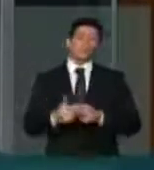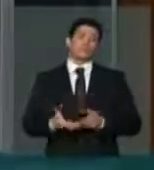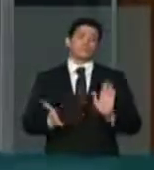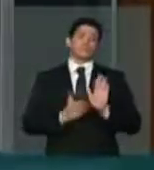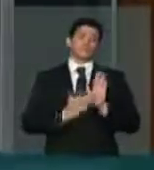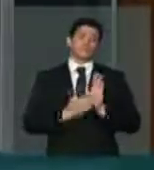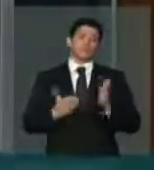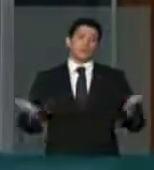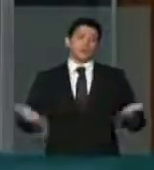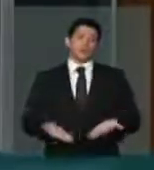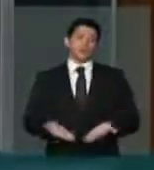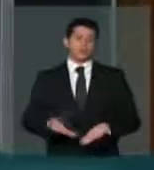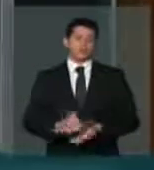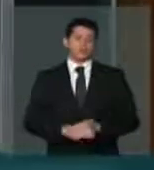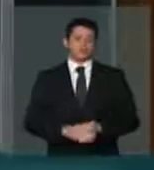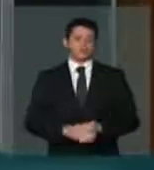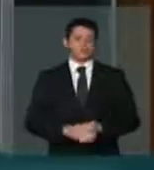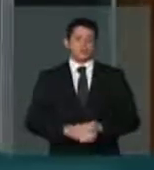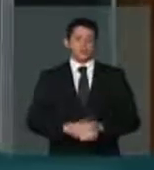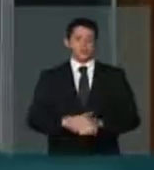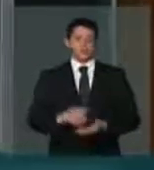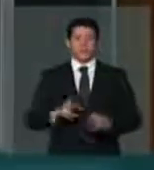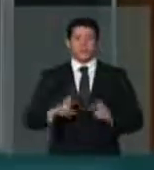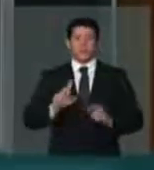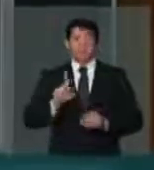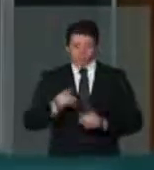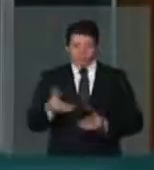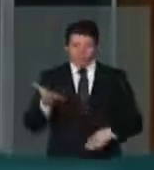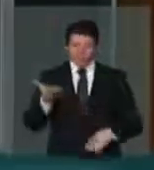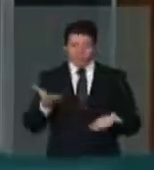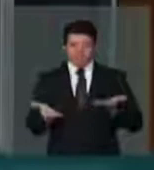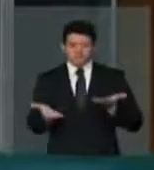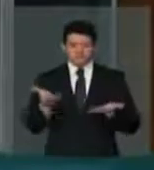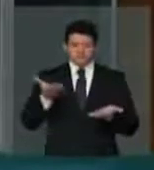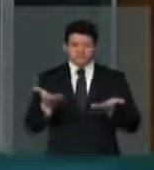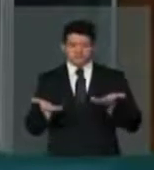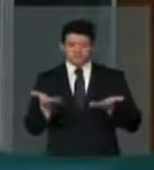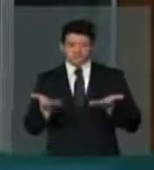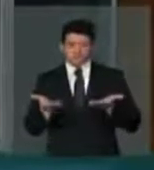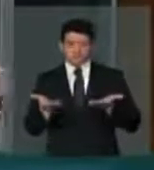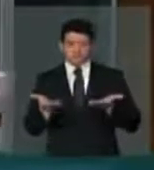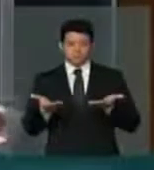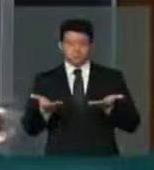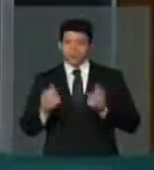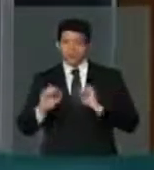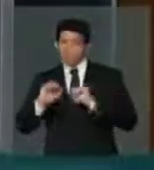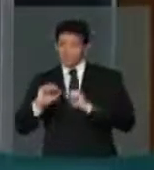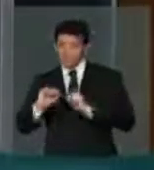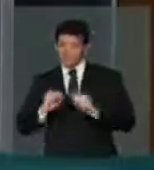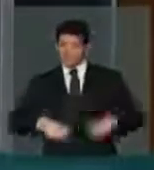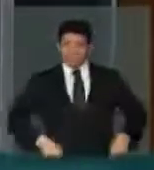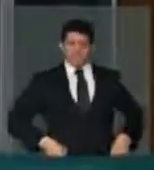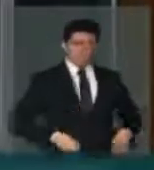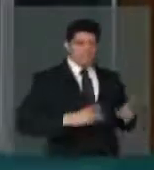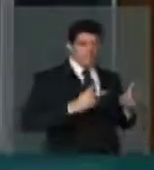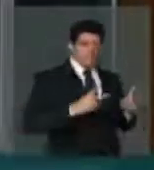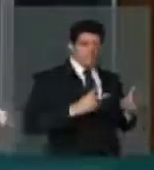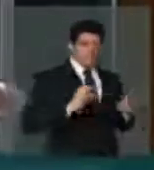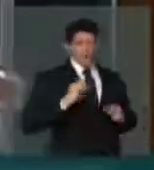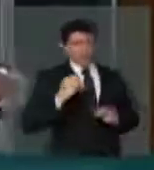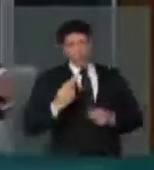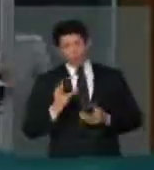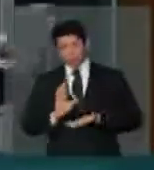proposto. Equilibrar as contas, poder gastar ou investir aquilo que se